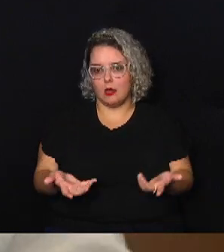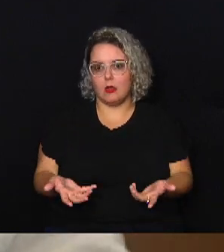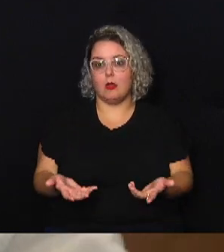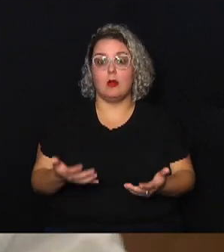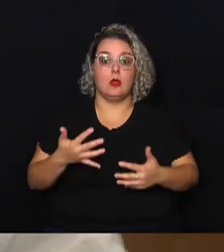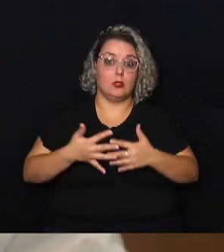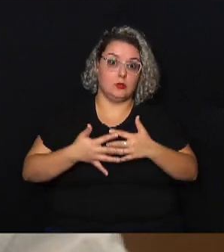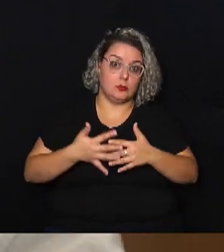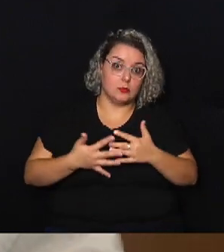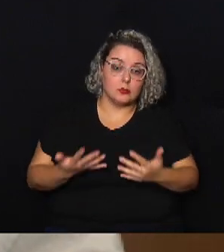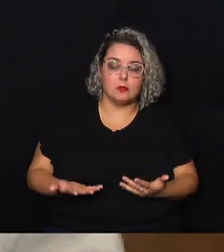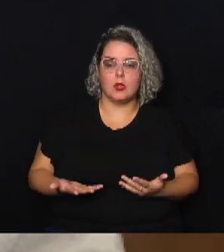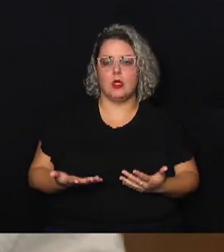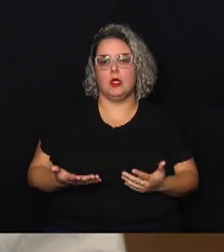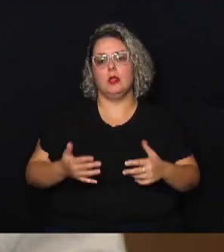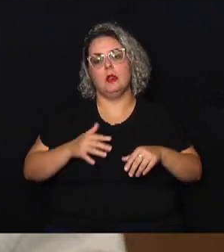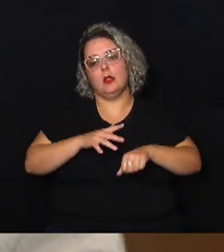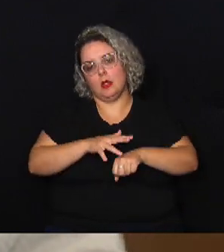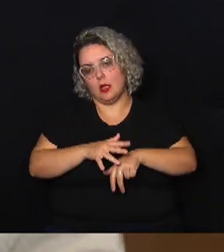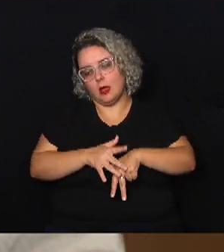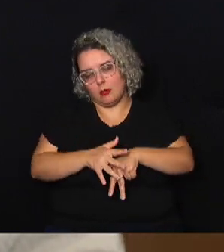incomoda a paciente de uma certa forma